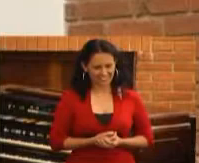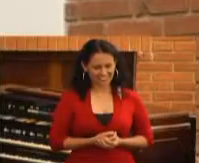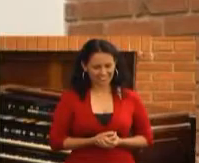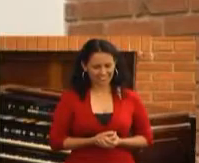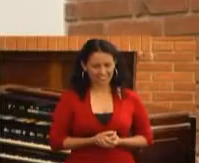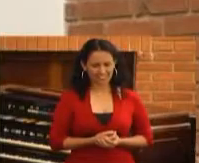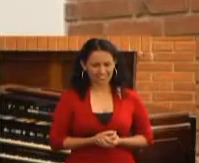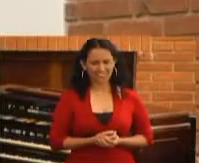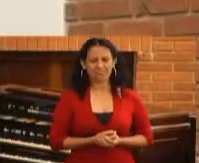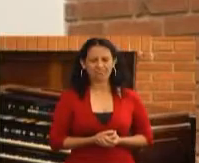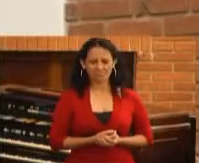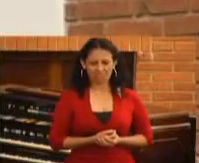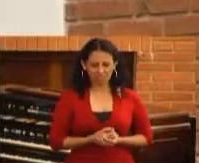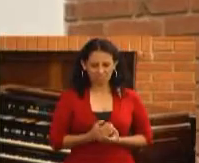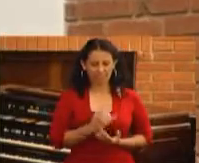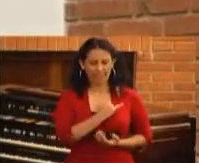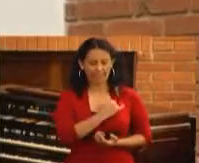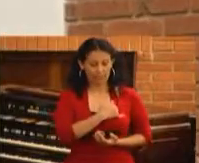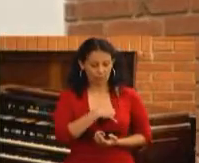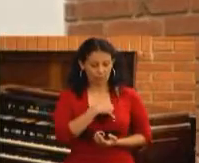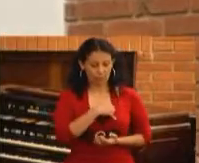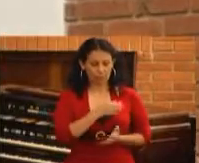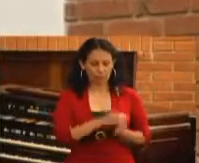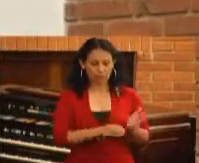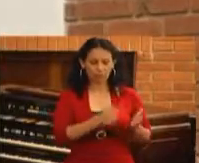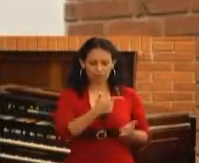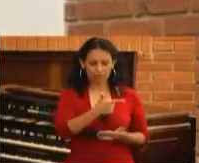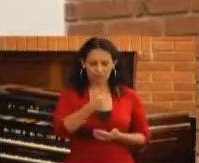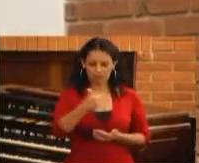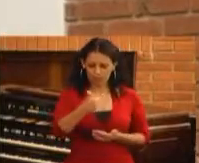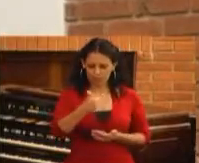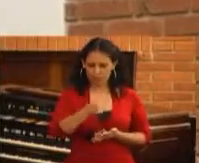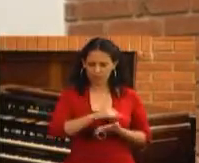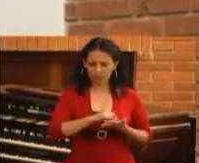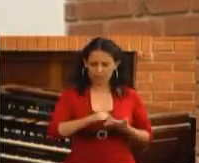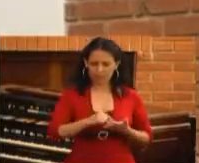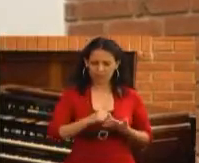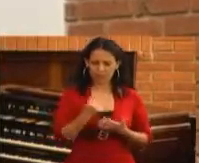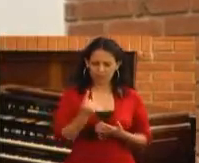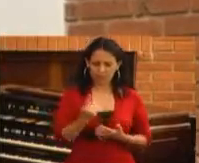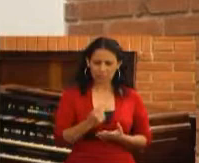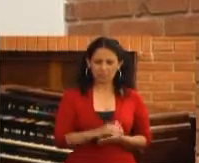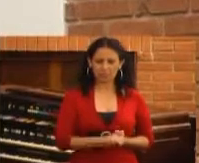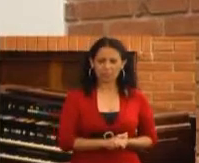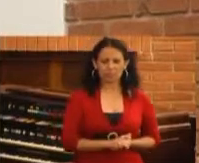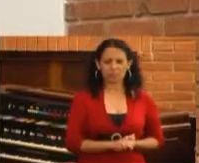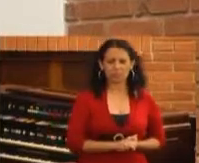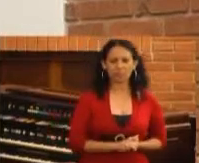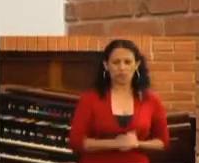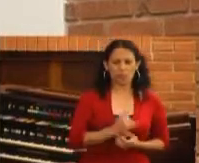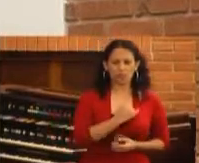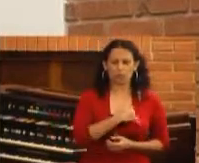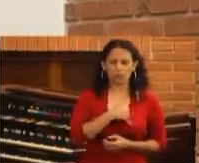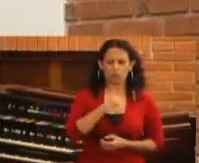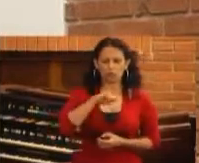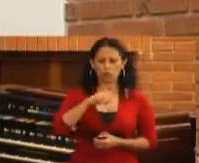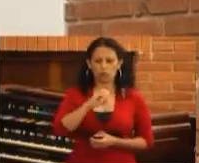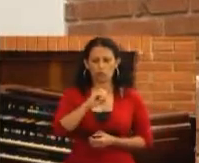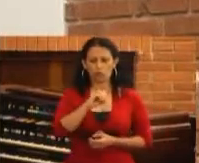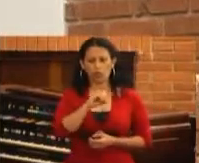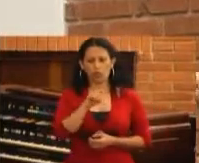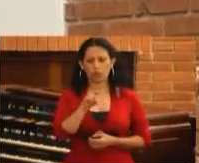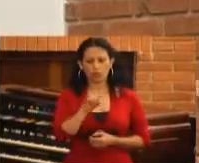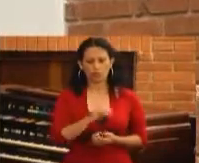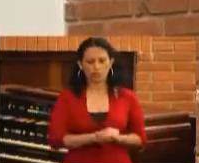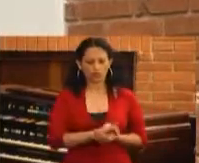para João capítulo 21, verso 1. A evidência da ressurreição. Aqui, Jesus